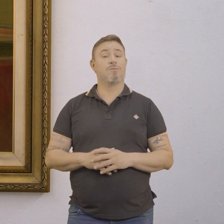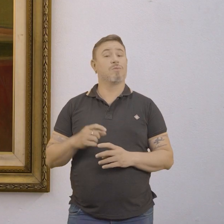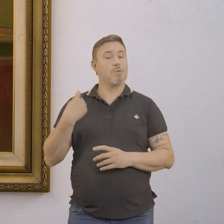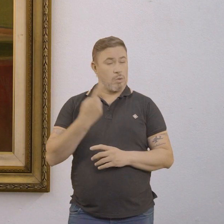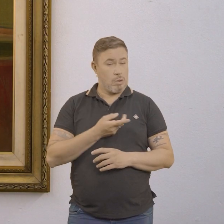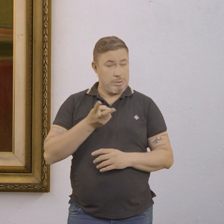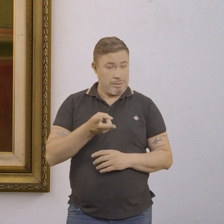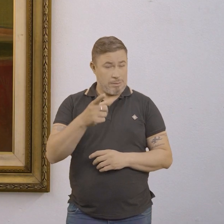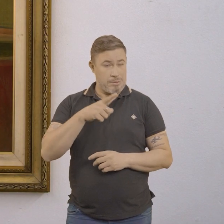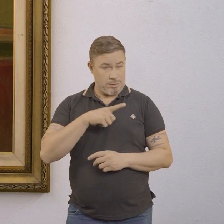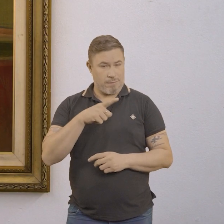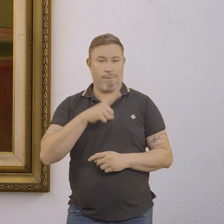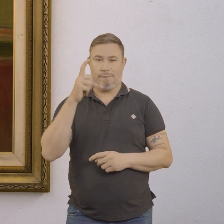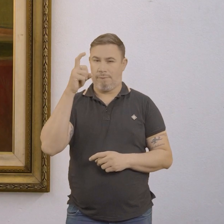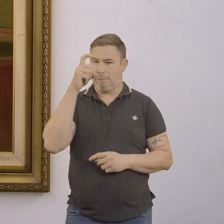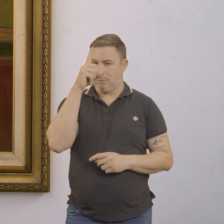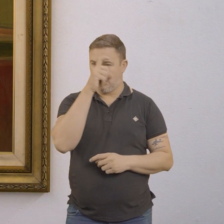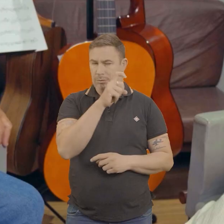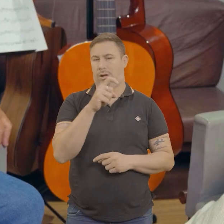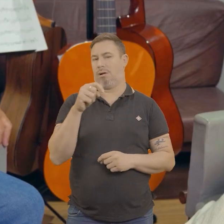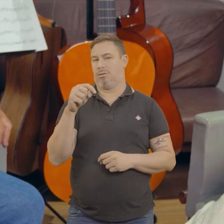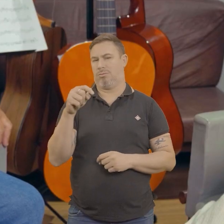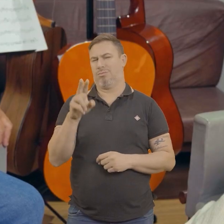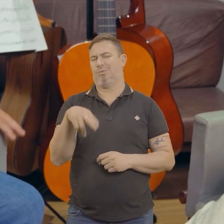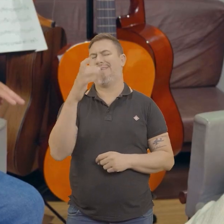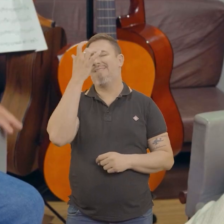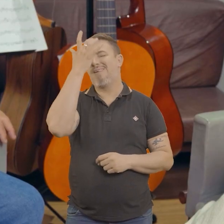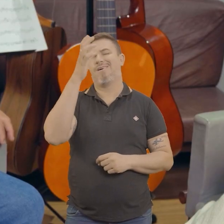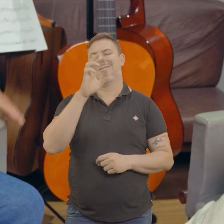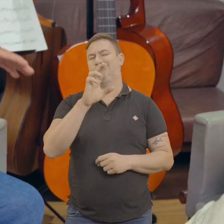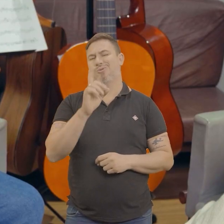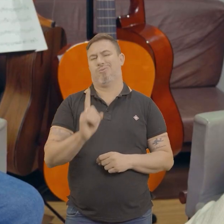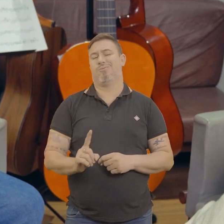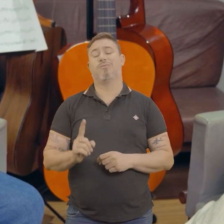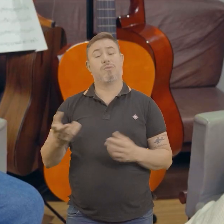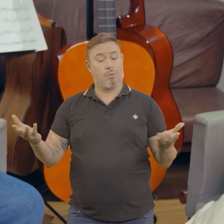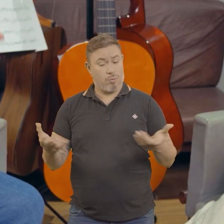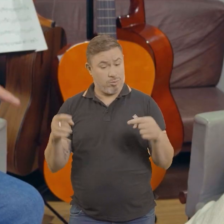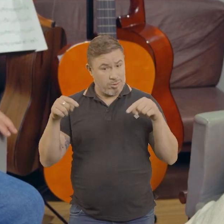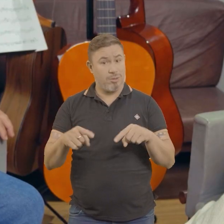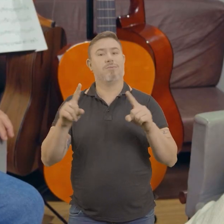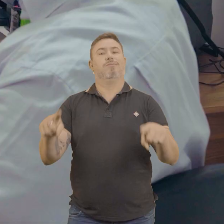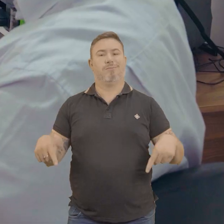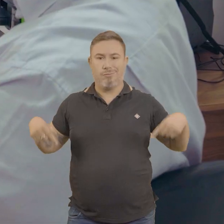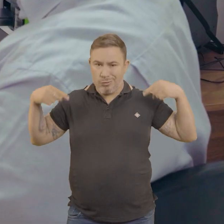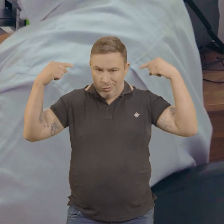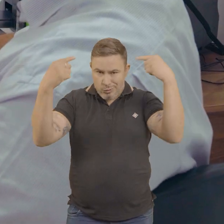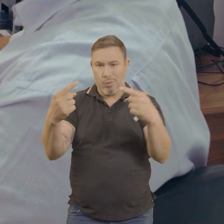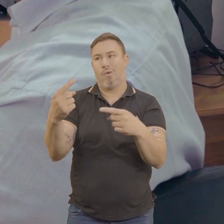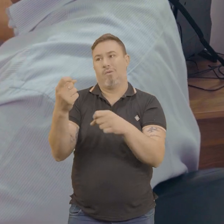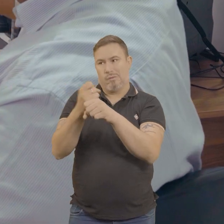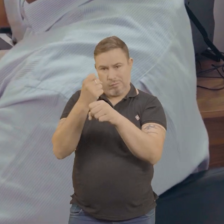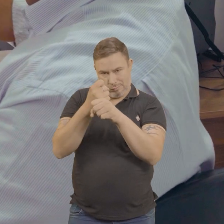nós sempre tivemos muitas dificuldades financeiras. Nunca foi fácil. Hoje nós estamos aqui recomeçando. E eu